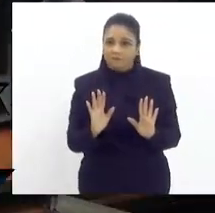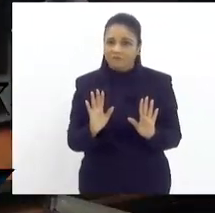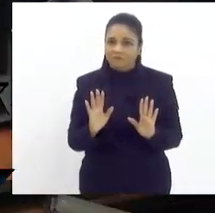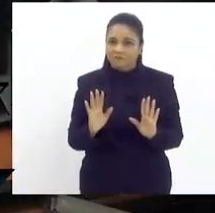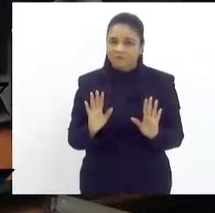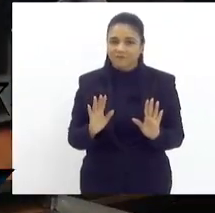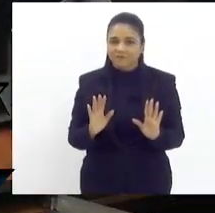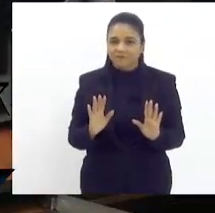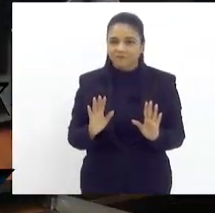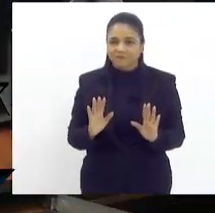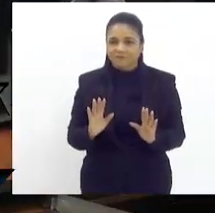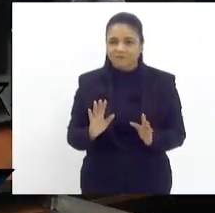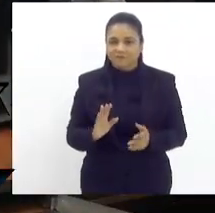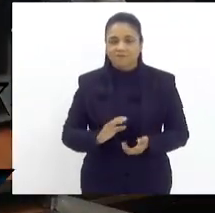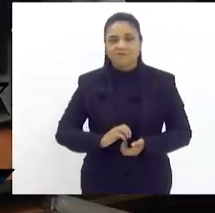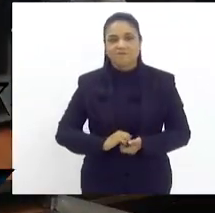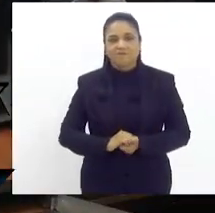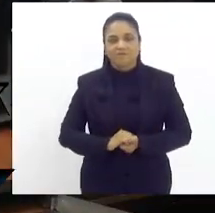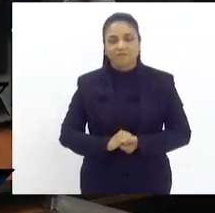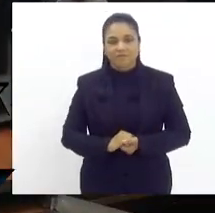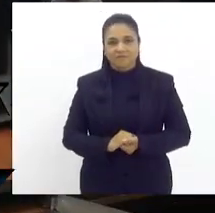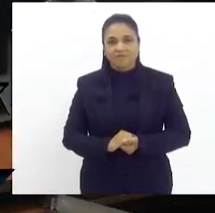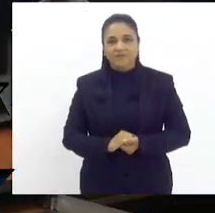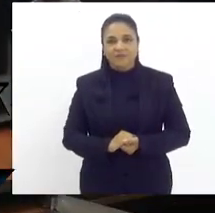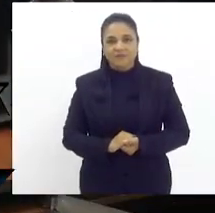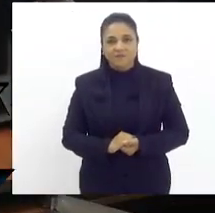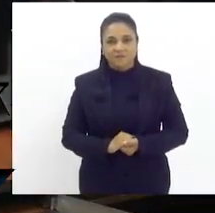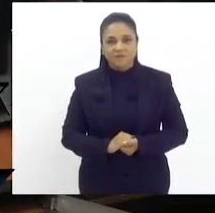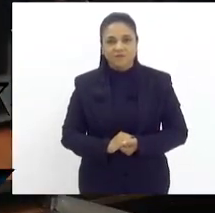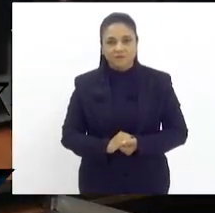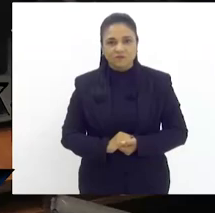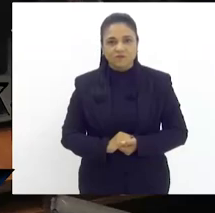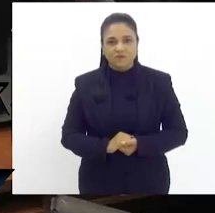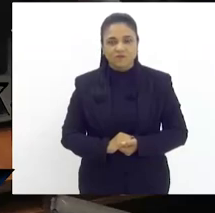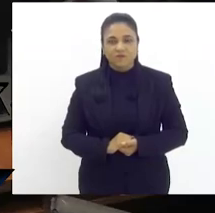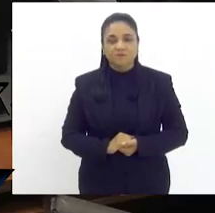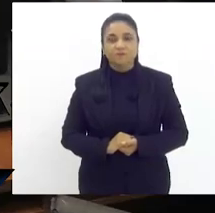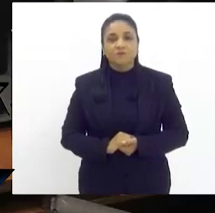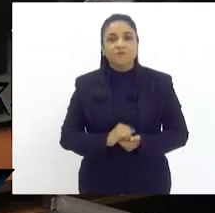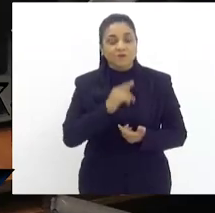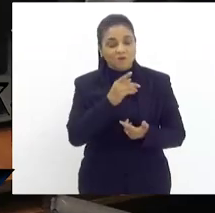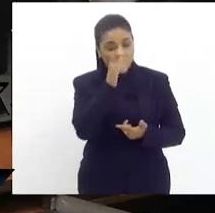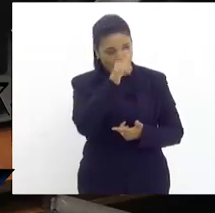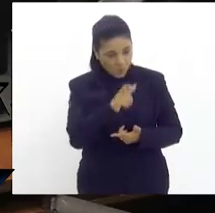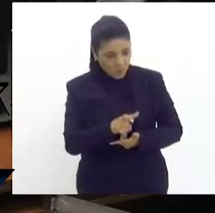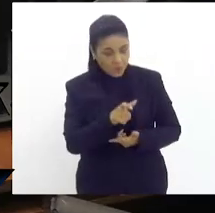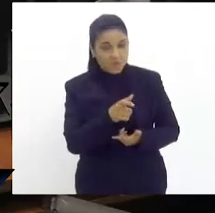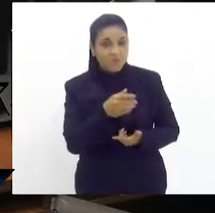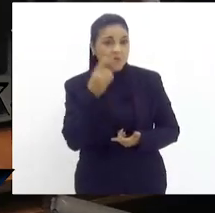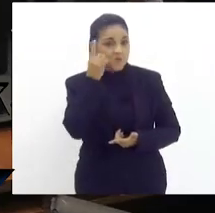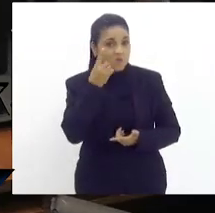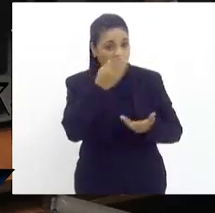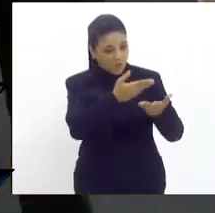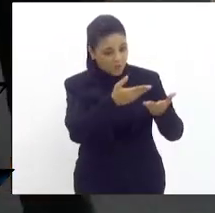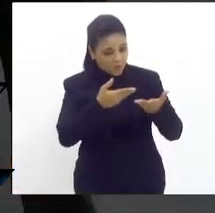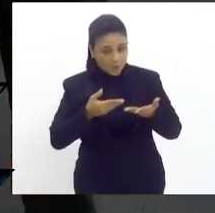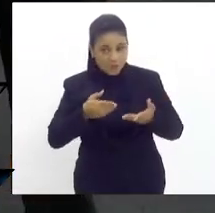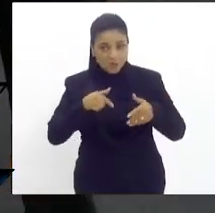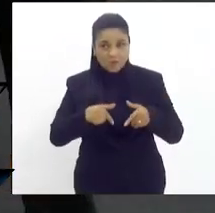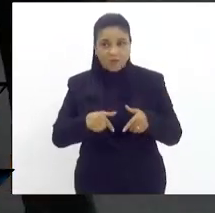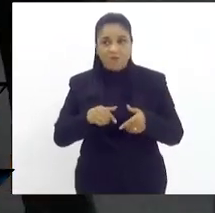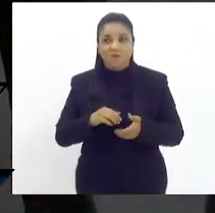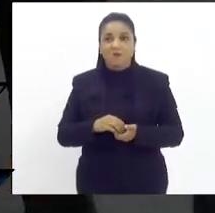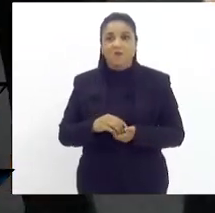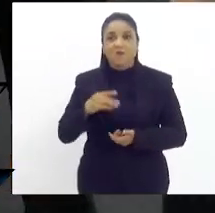Presidente eu vou convidar o Nobre Deputado Márcio Gualberto